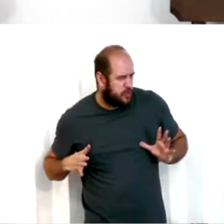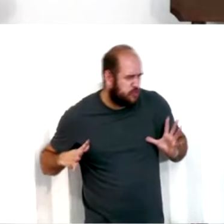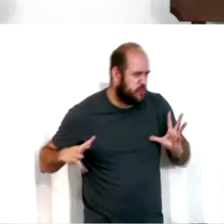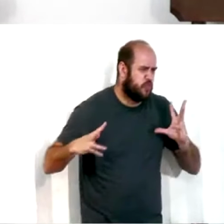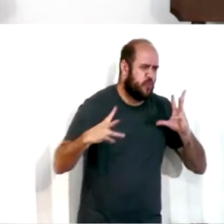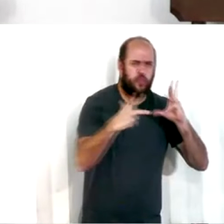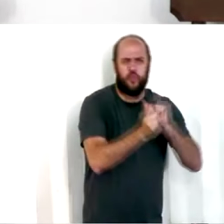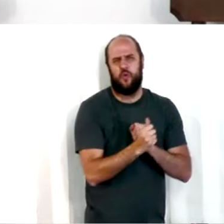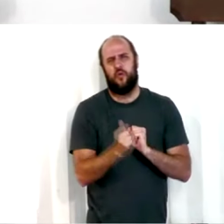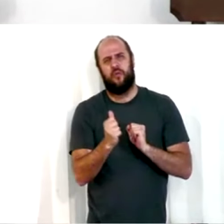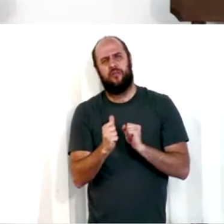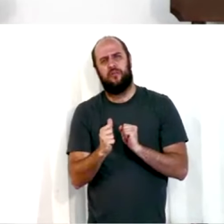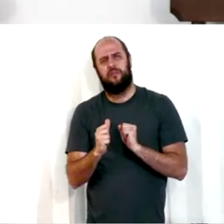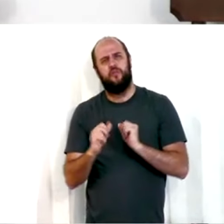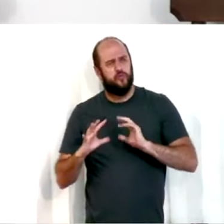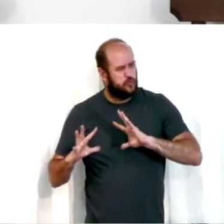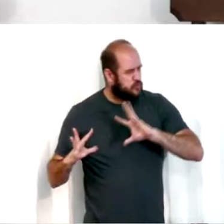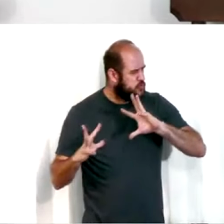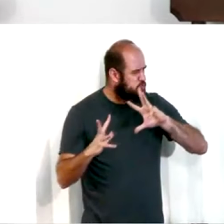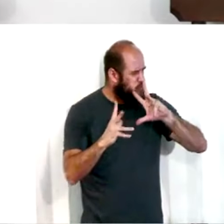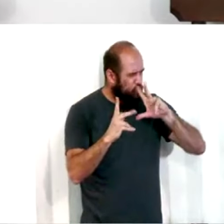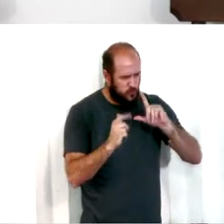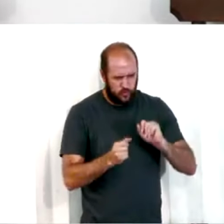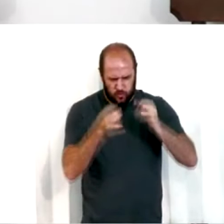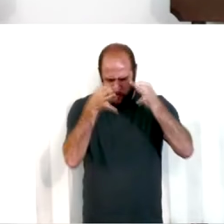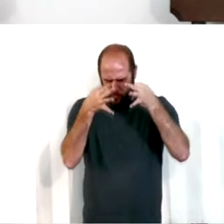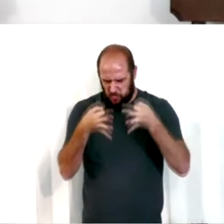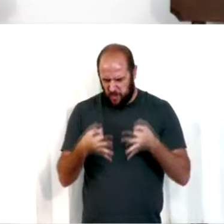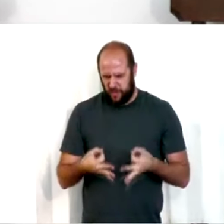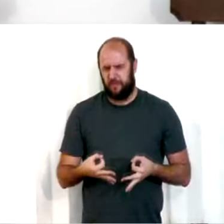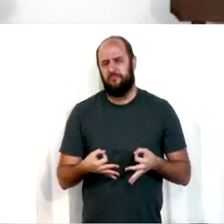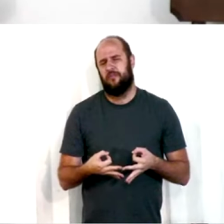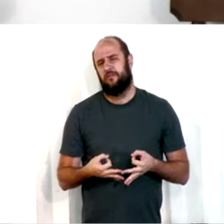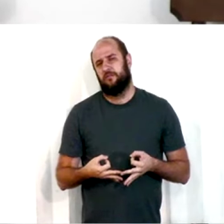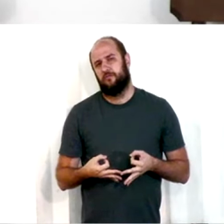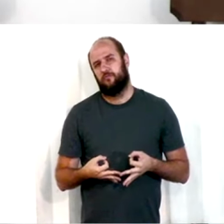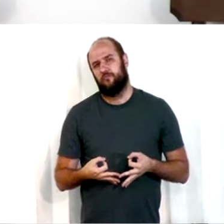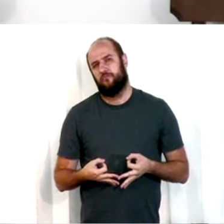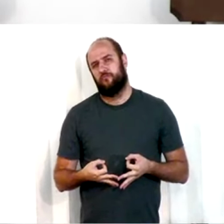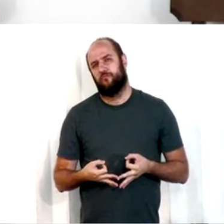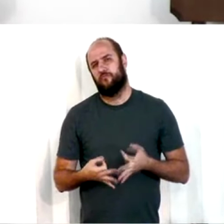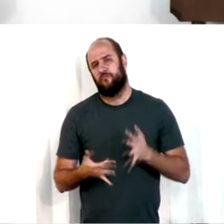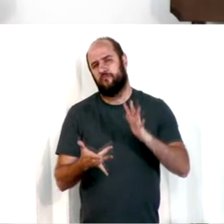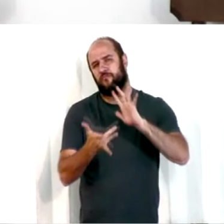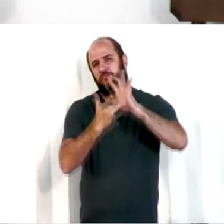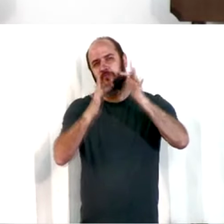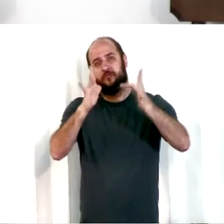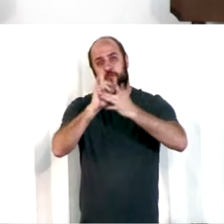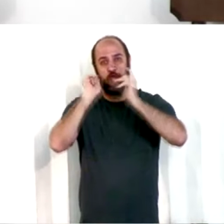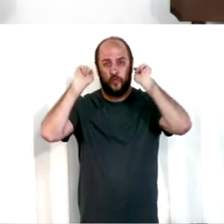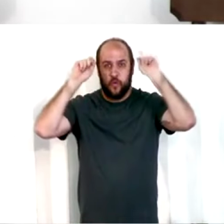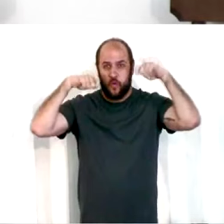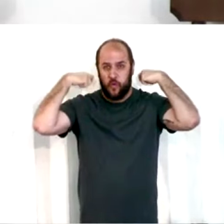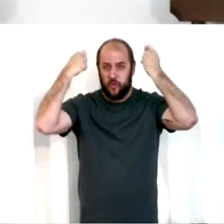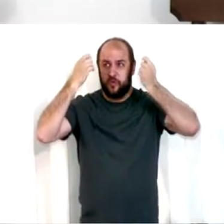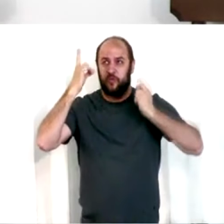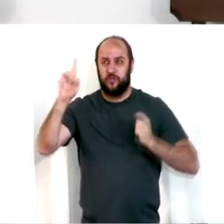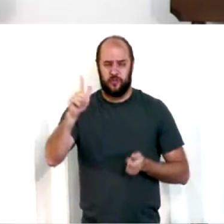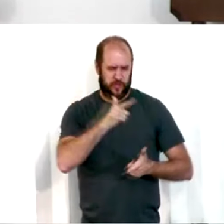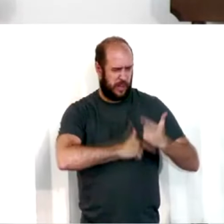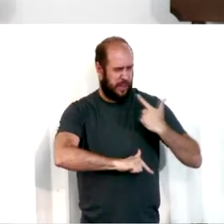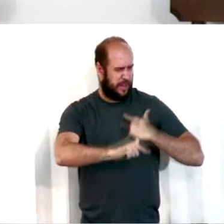plenamente, toda a plenitude da divindade. Ele é o Cordeiro de Deus que tira o pecado